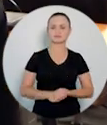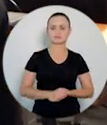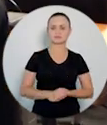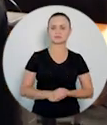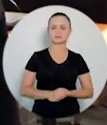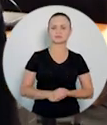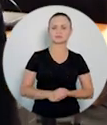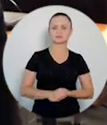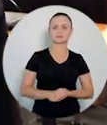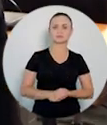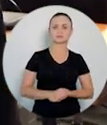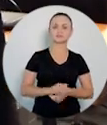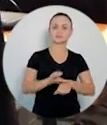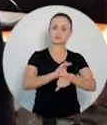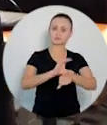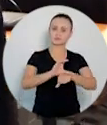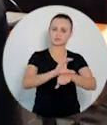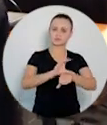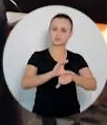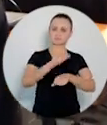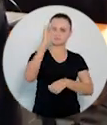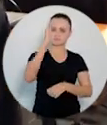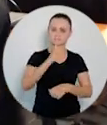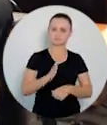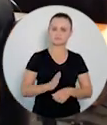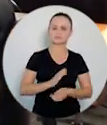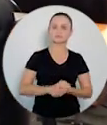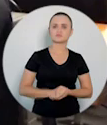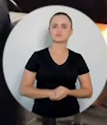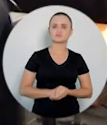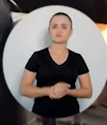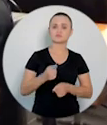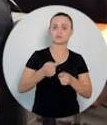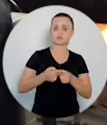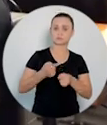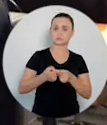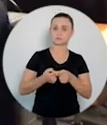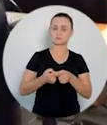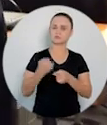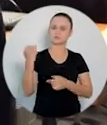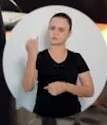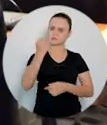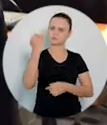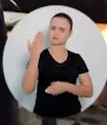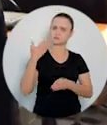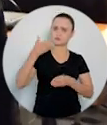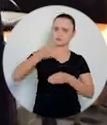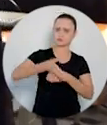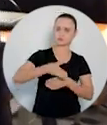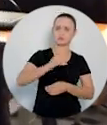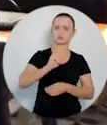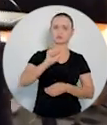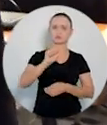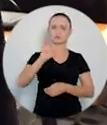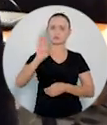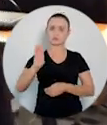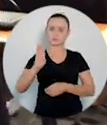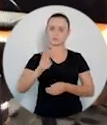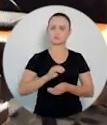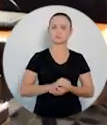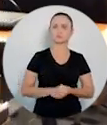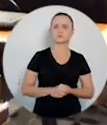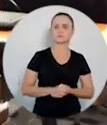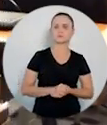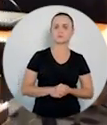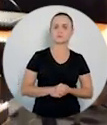Brasil, razão pela qual a presença da Ordem, seja nos assentos que lhe garantem a condição de conselheiro, como